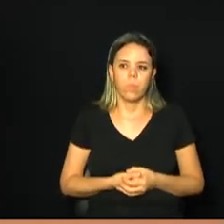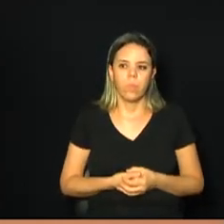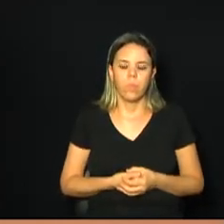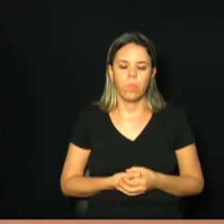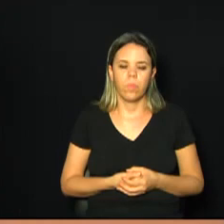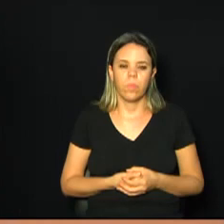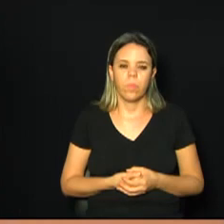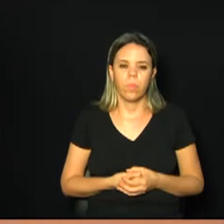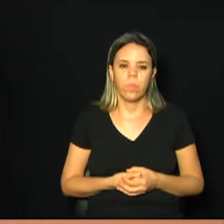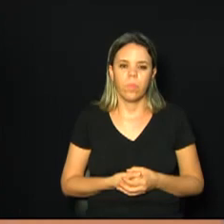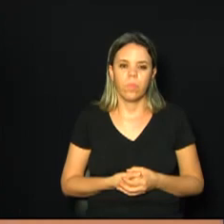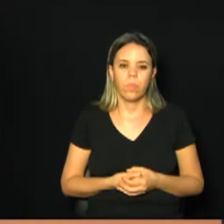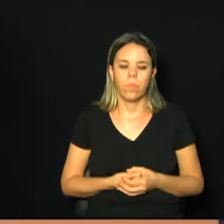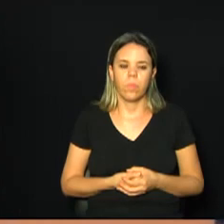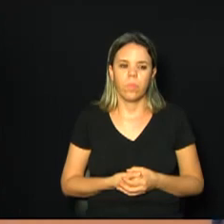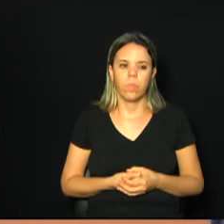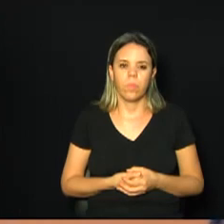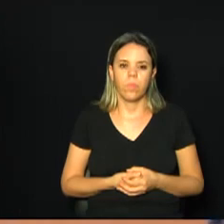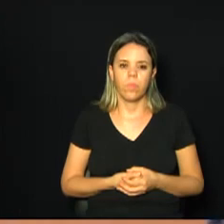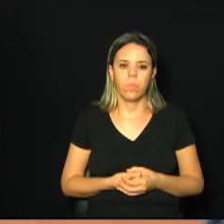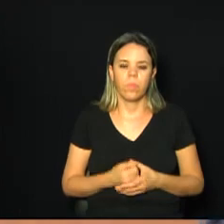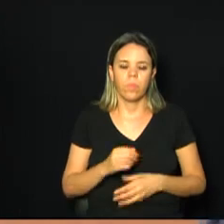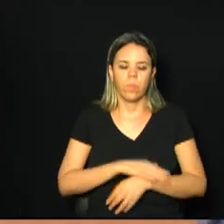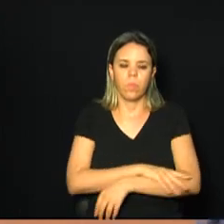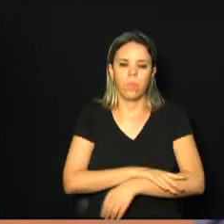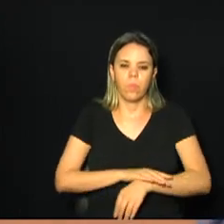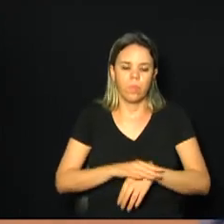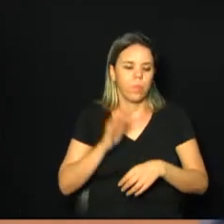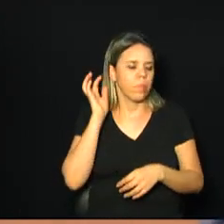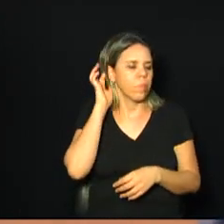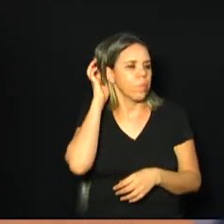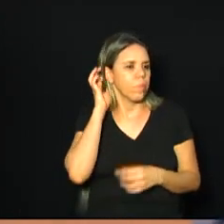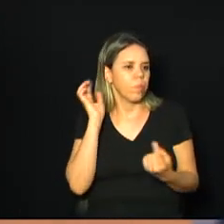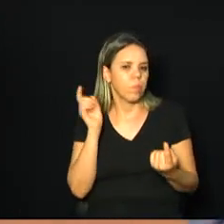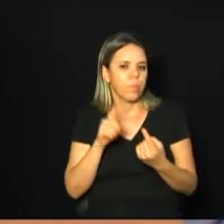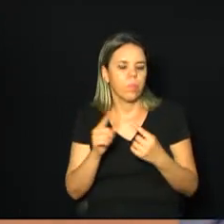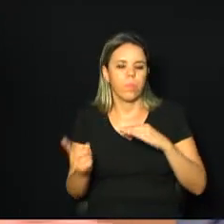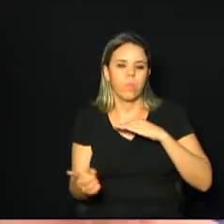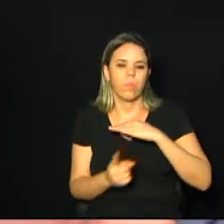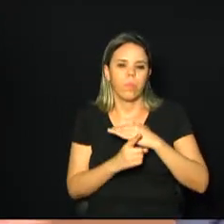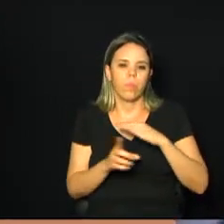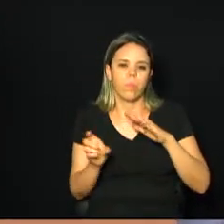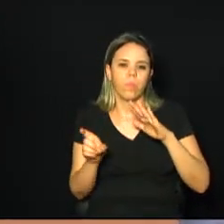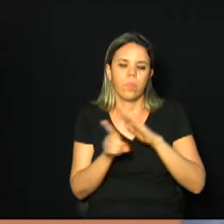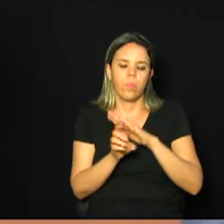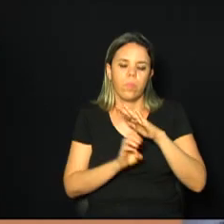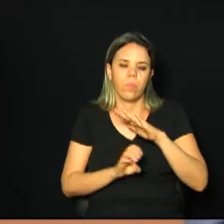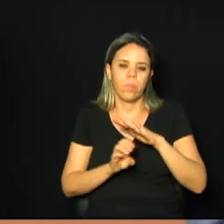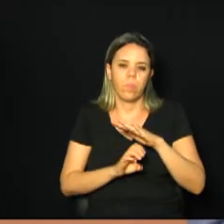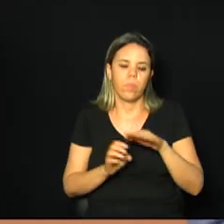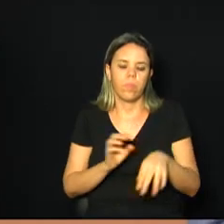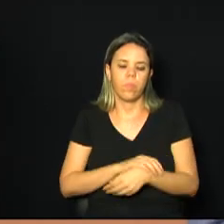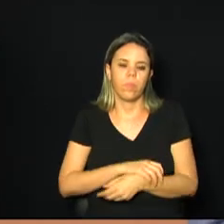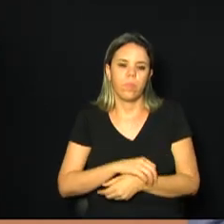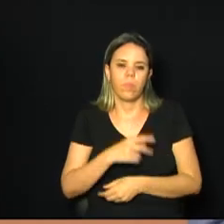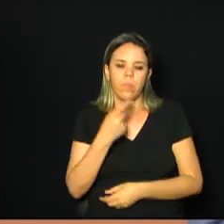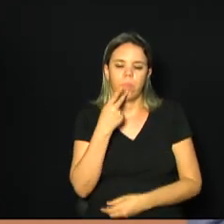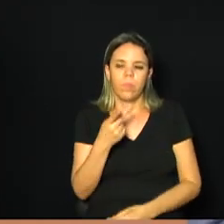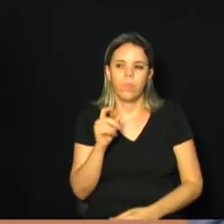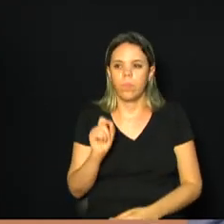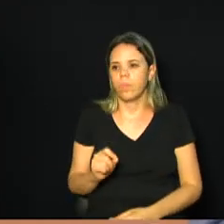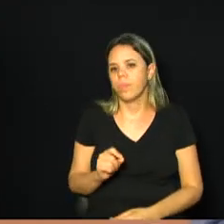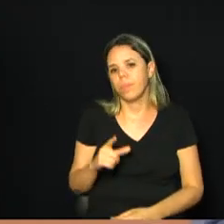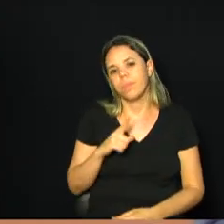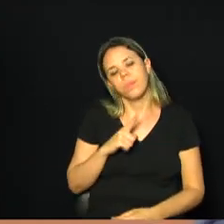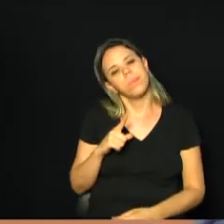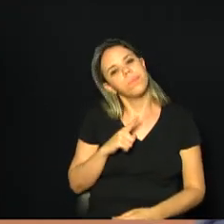mais visando o próprio consumidor, desde o empresário, como aquele pequenininho que a gente acabou de falar aqui, que ele tem